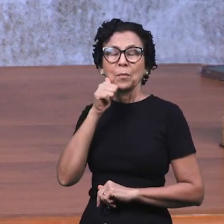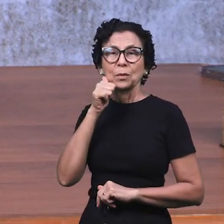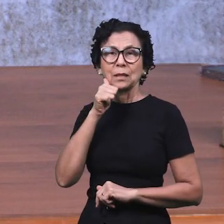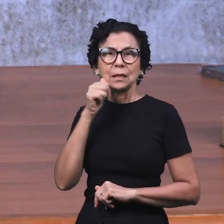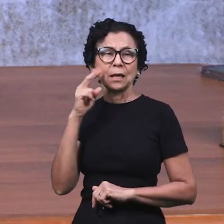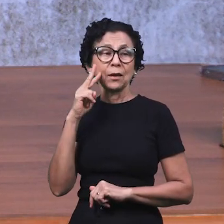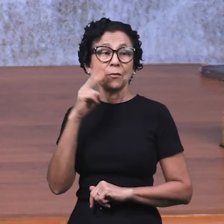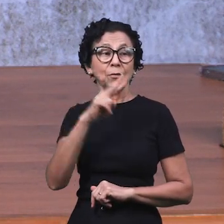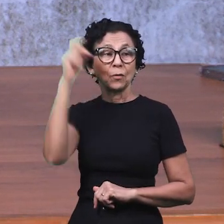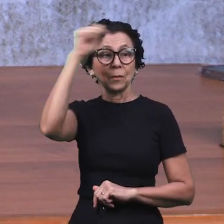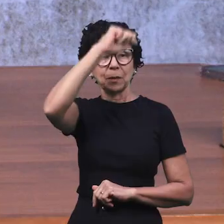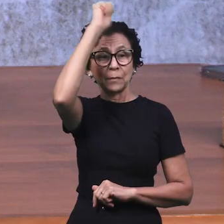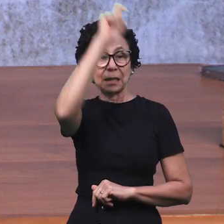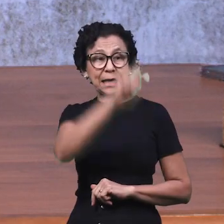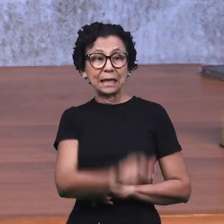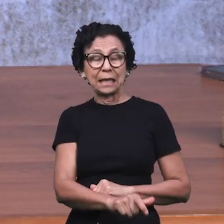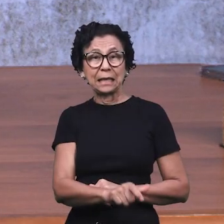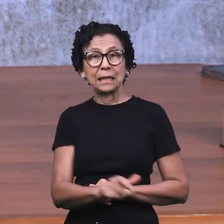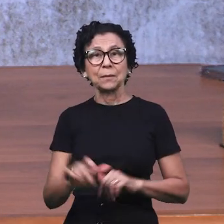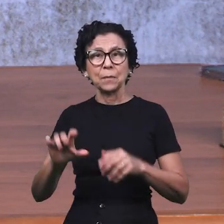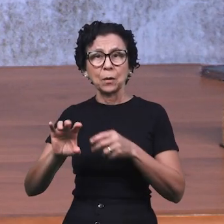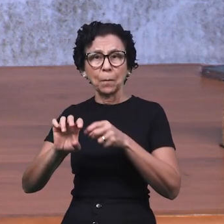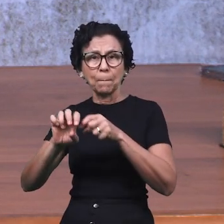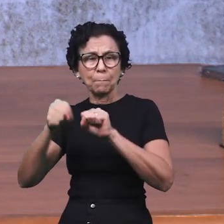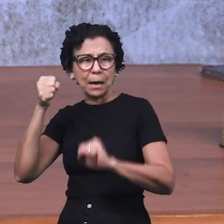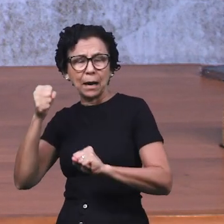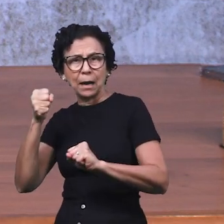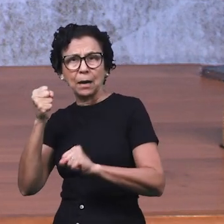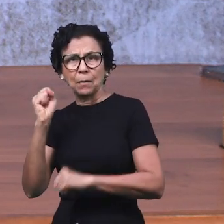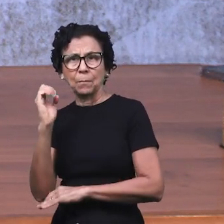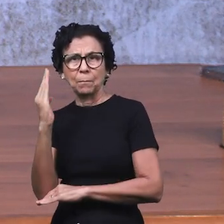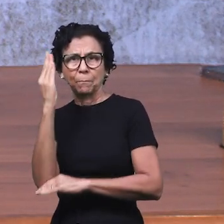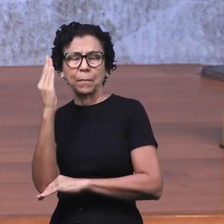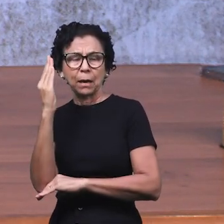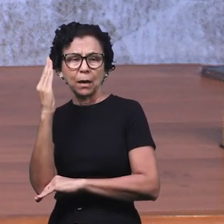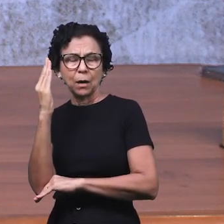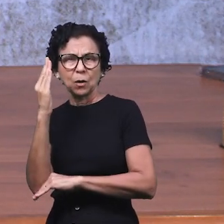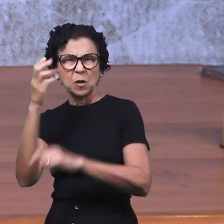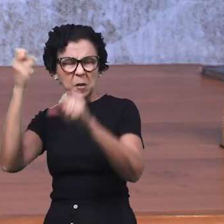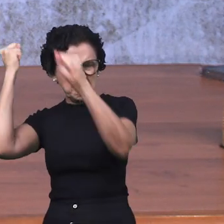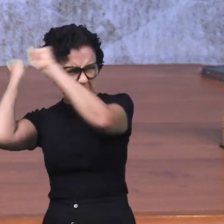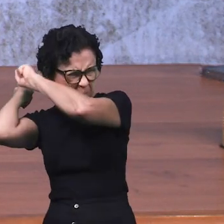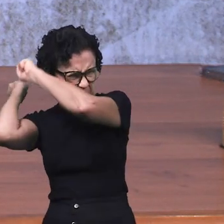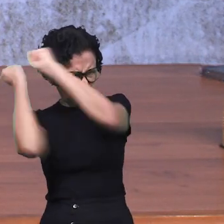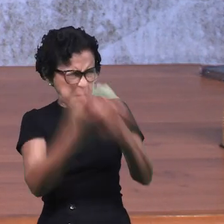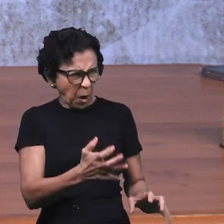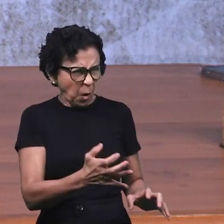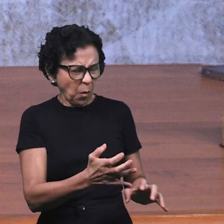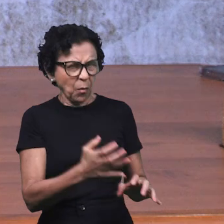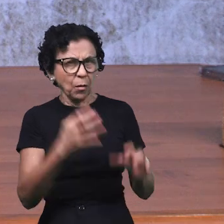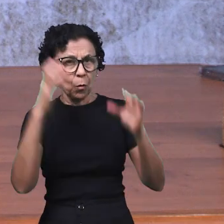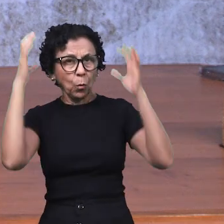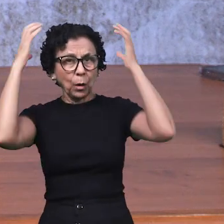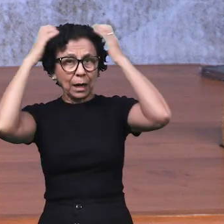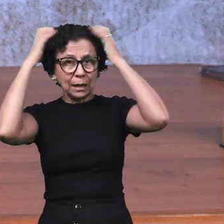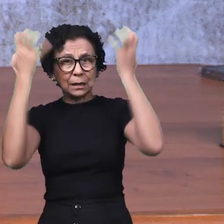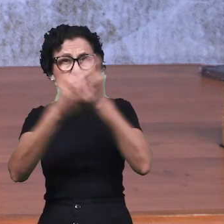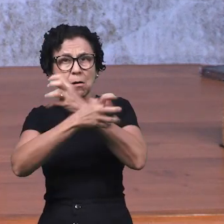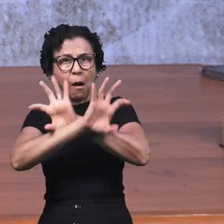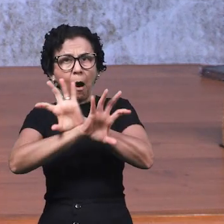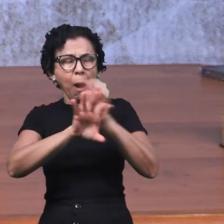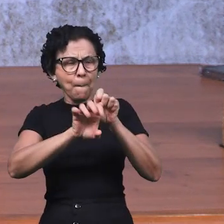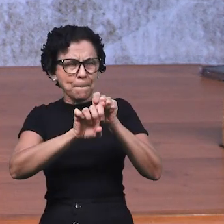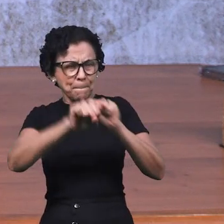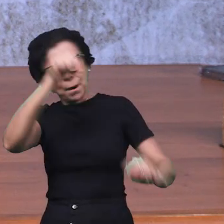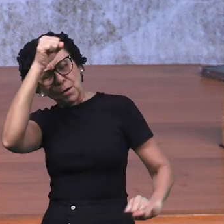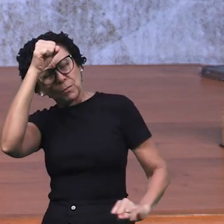pedaço do mamó sobre a cabeça de Abimeleque e quebrou-lhe o crânio. Então, chamou logo